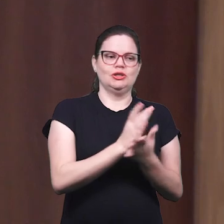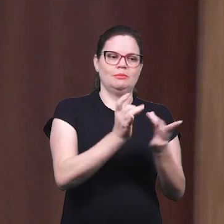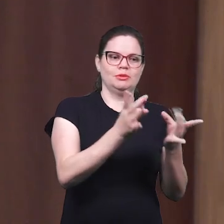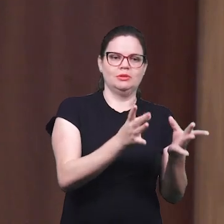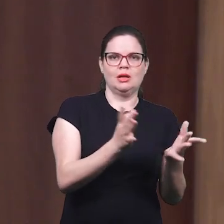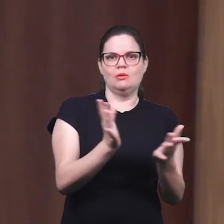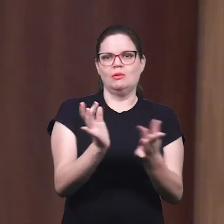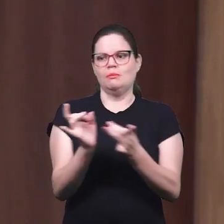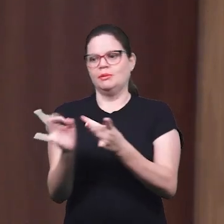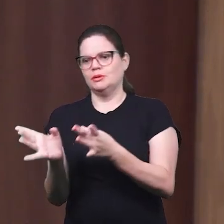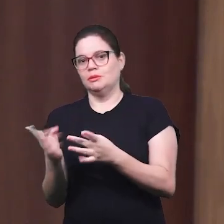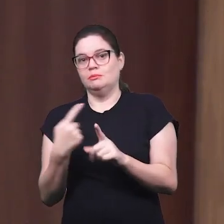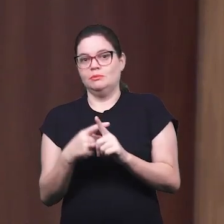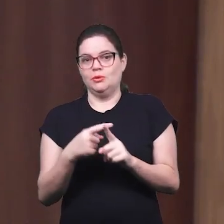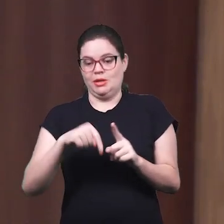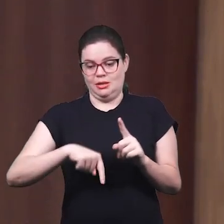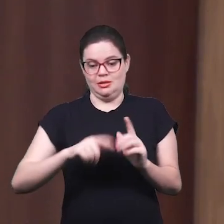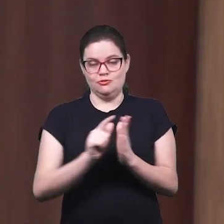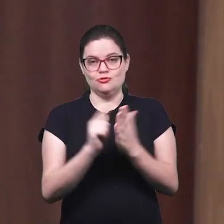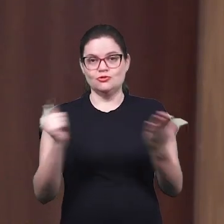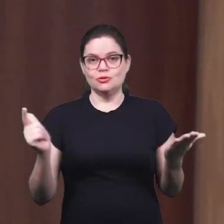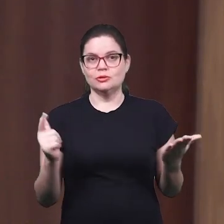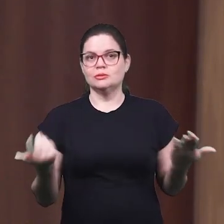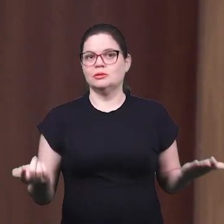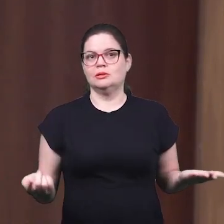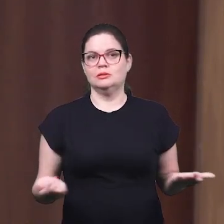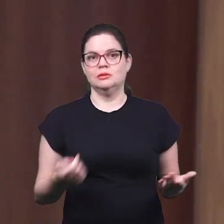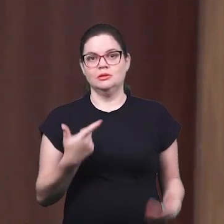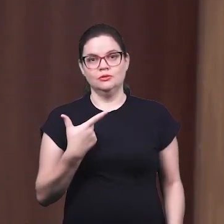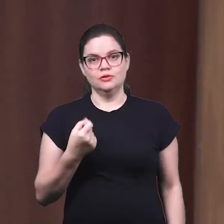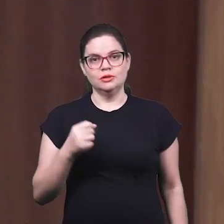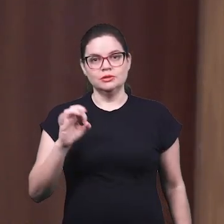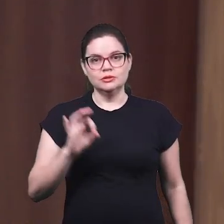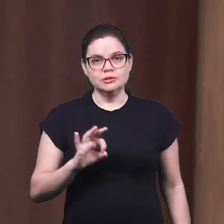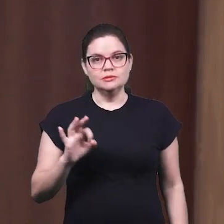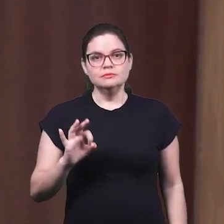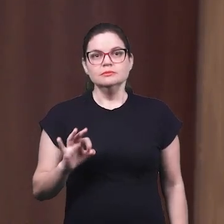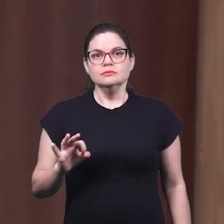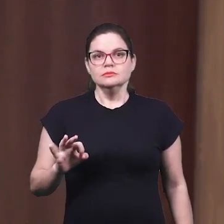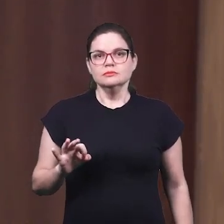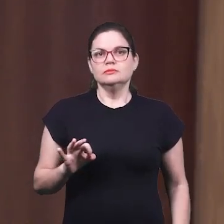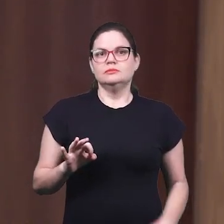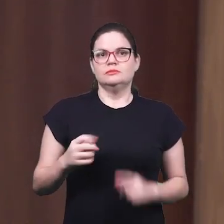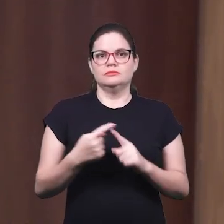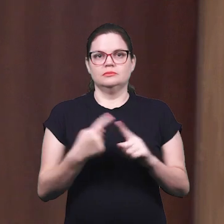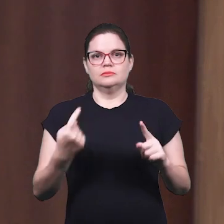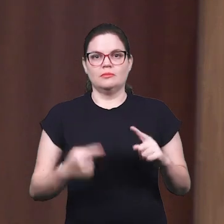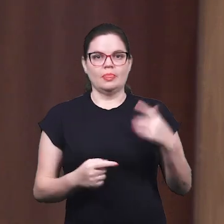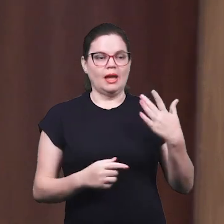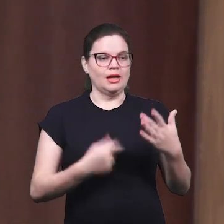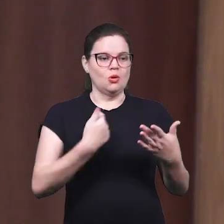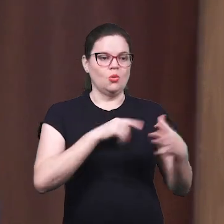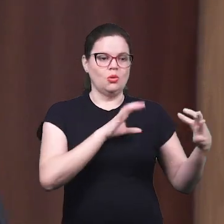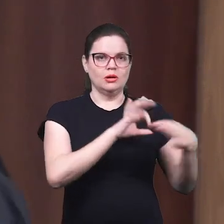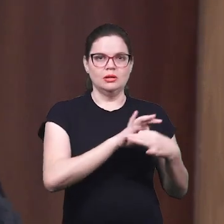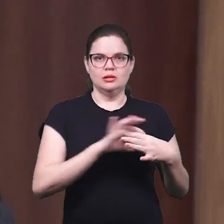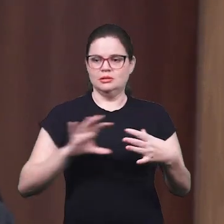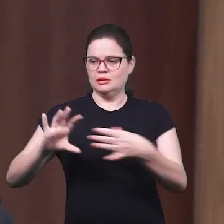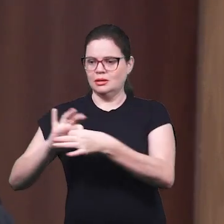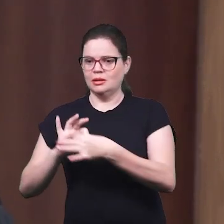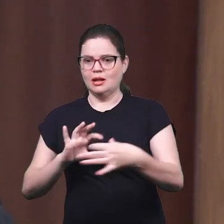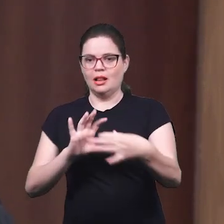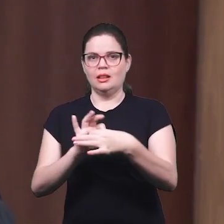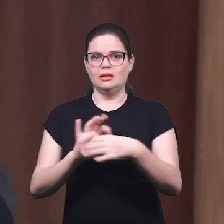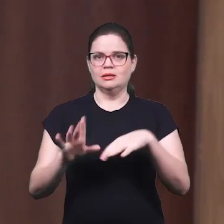mais. Que a publicidade dá 20% naquele negócio. Eliminei um, eliminei outro. Cliniquei